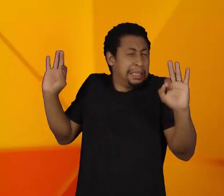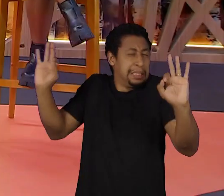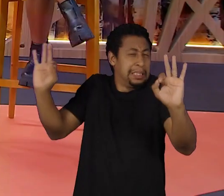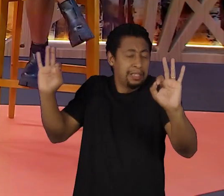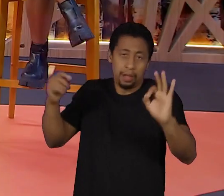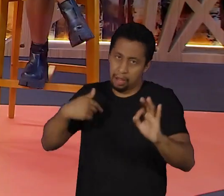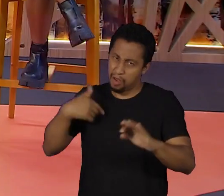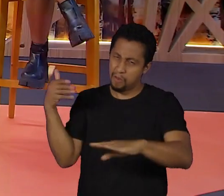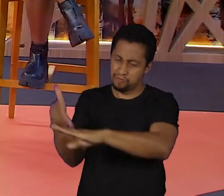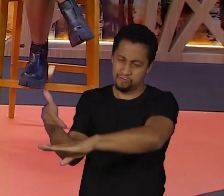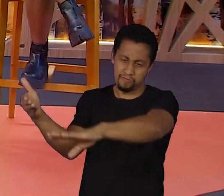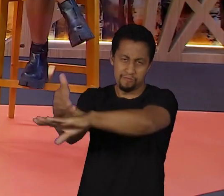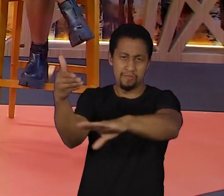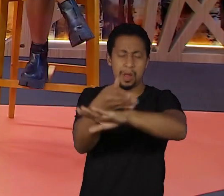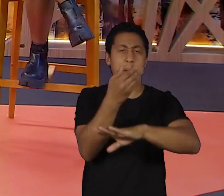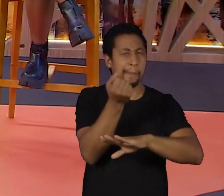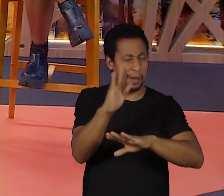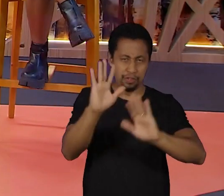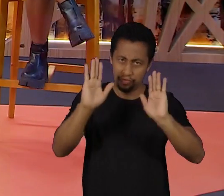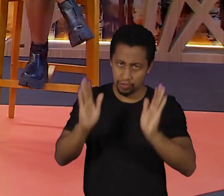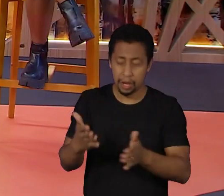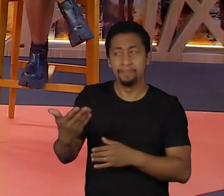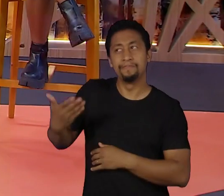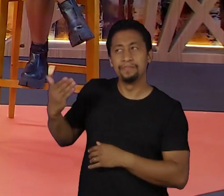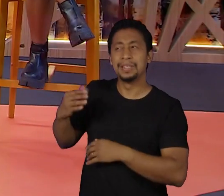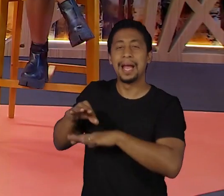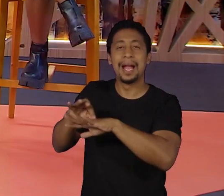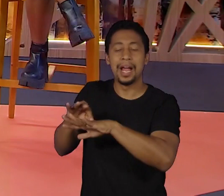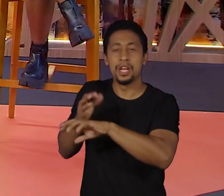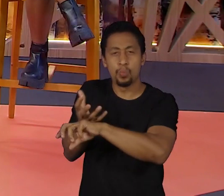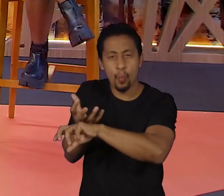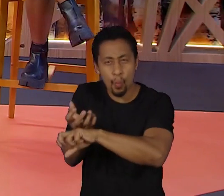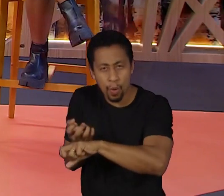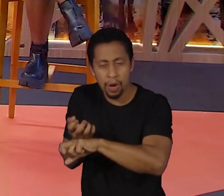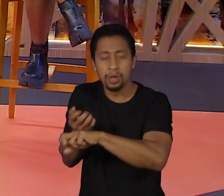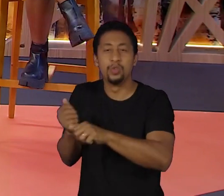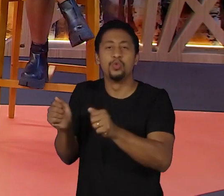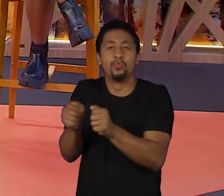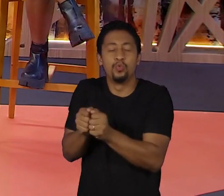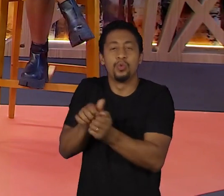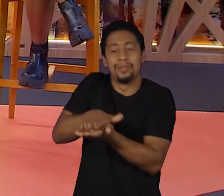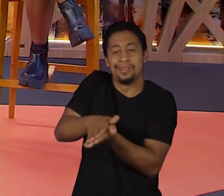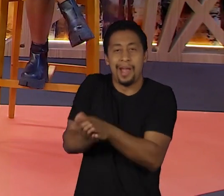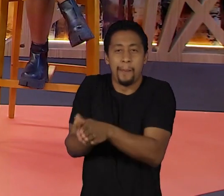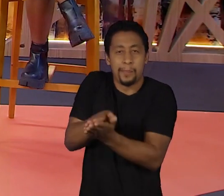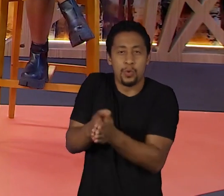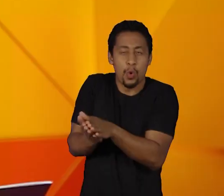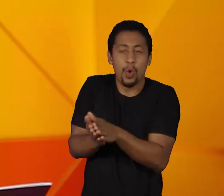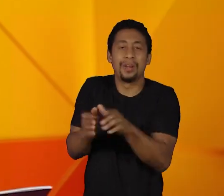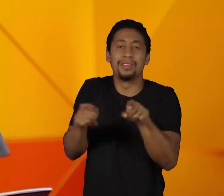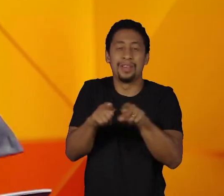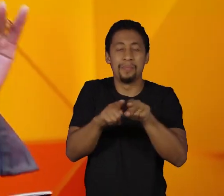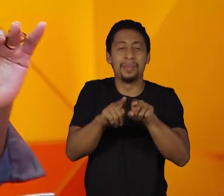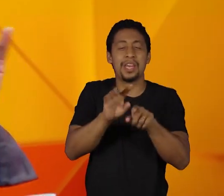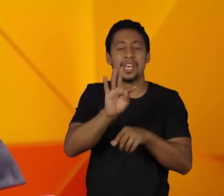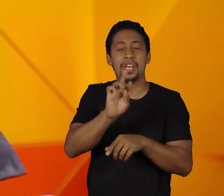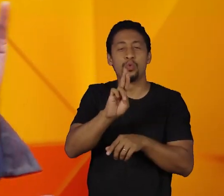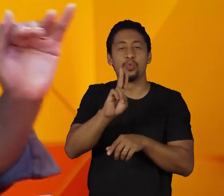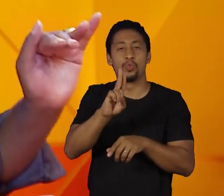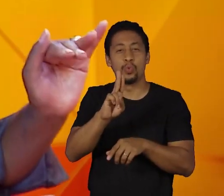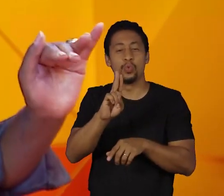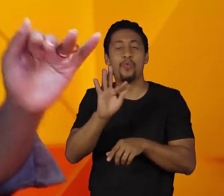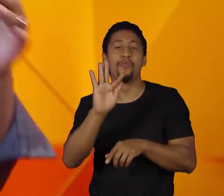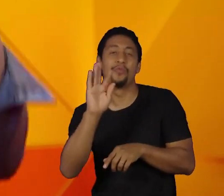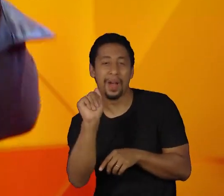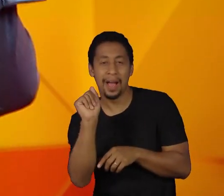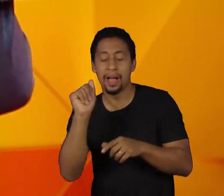um tartar de carne seca com tapioca suflada e trufa negra. Isso Gente, pra mim foi uma eu já coisa tenho dificuldade só de